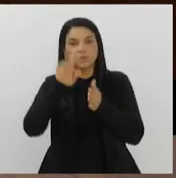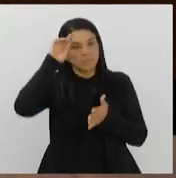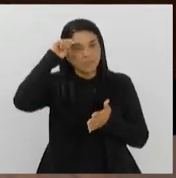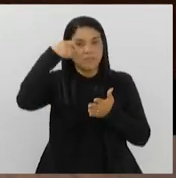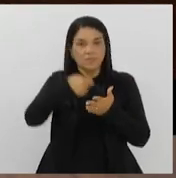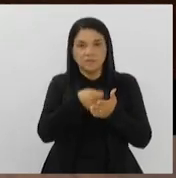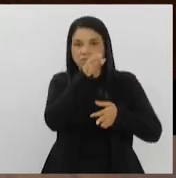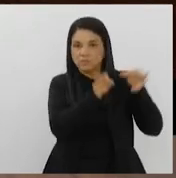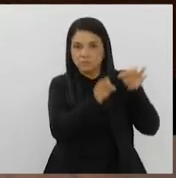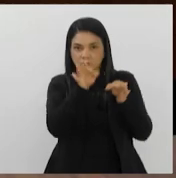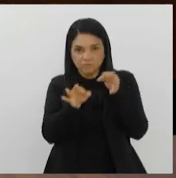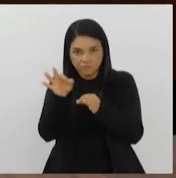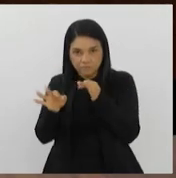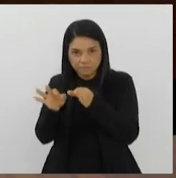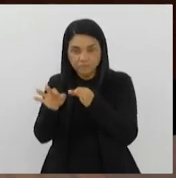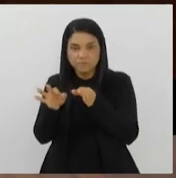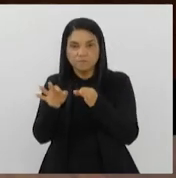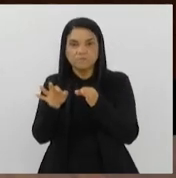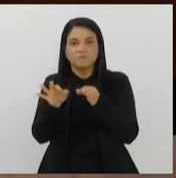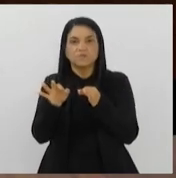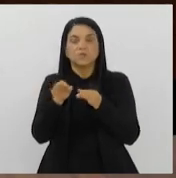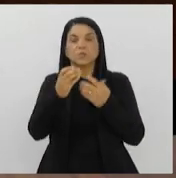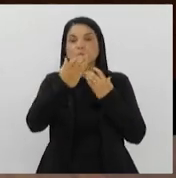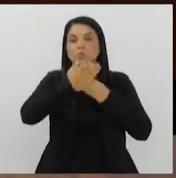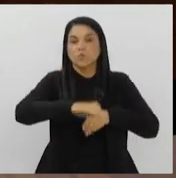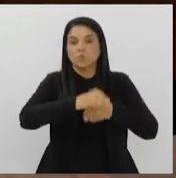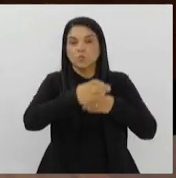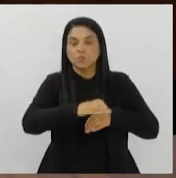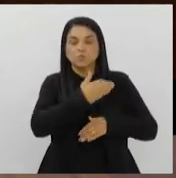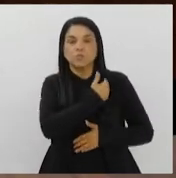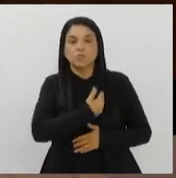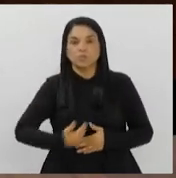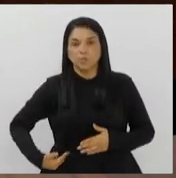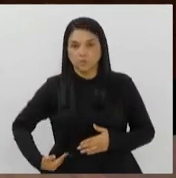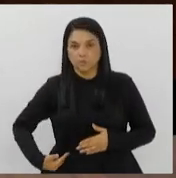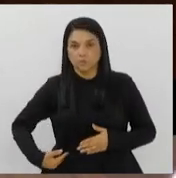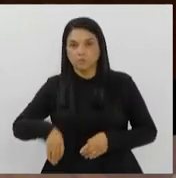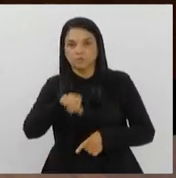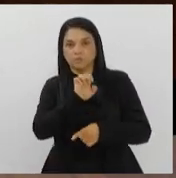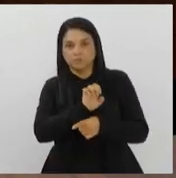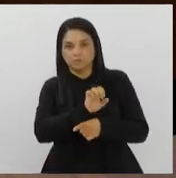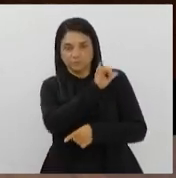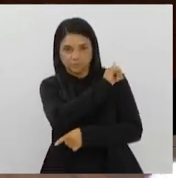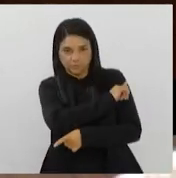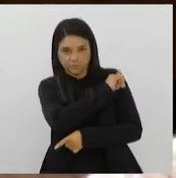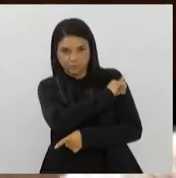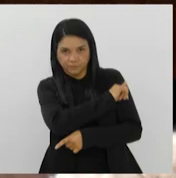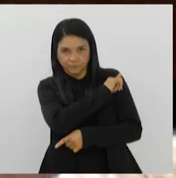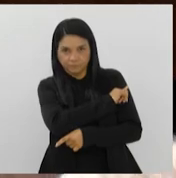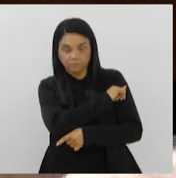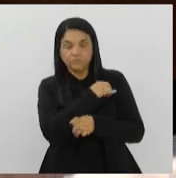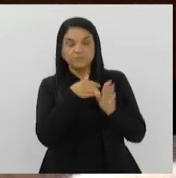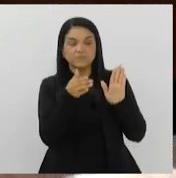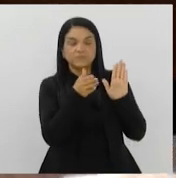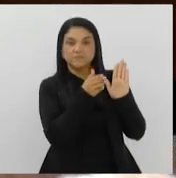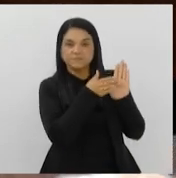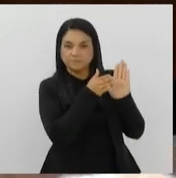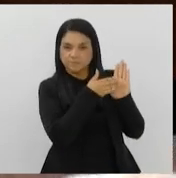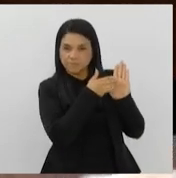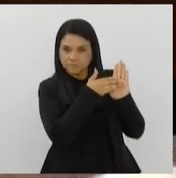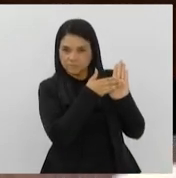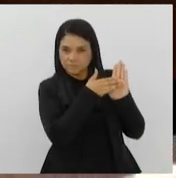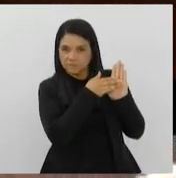com trânsito em julgado nos concursos públicos realizados no âmbito do Estado do Rio de Janeiro. Essa proposta, senhor